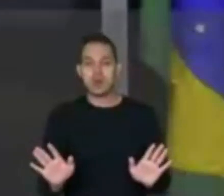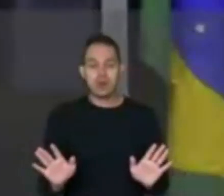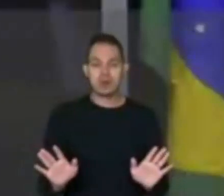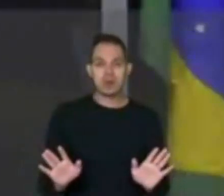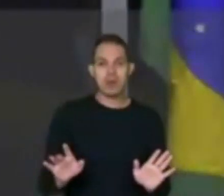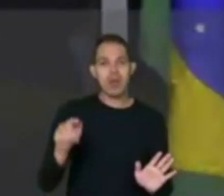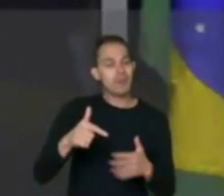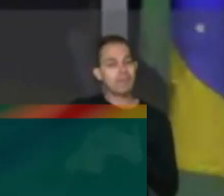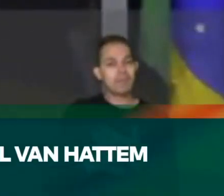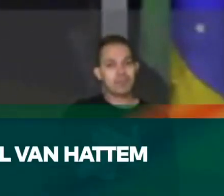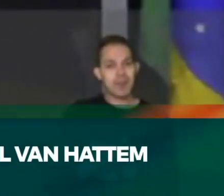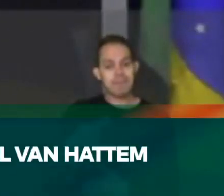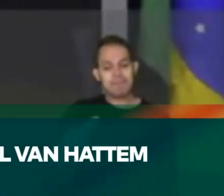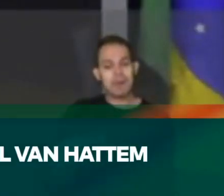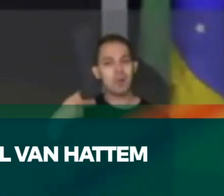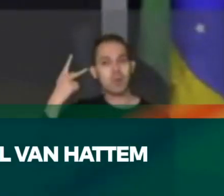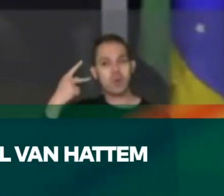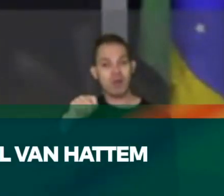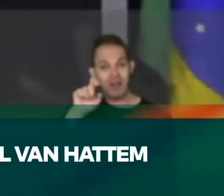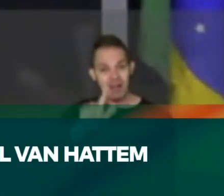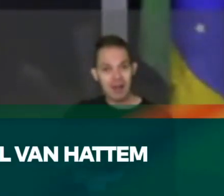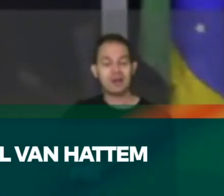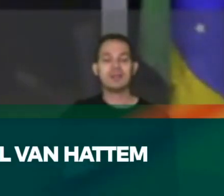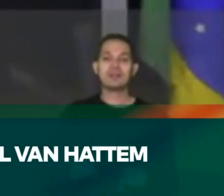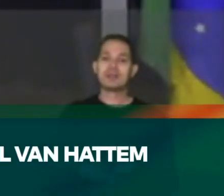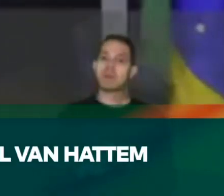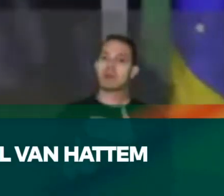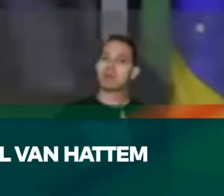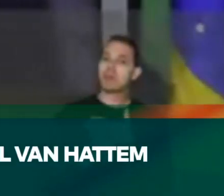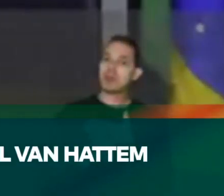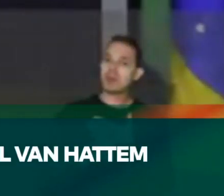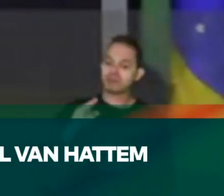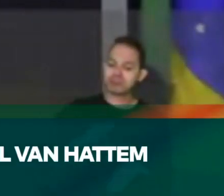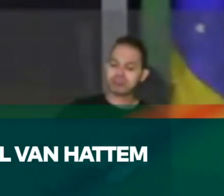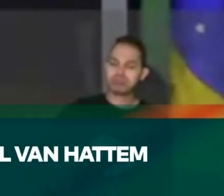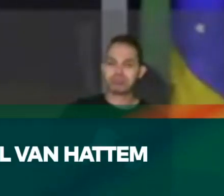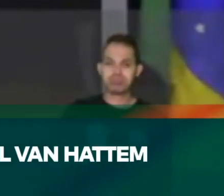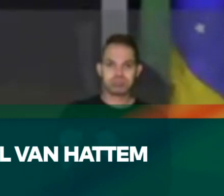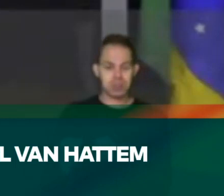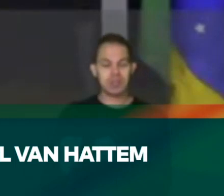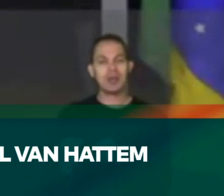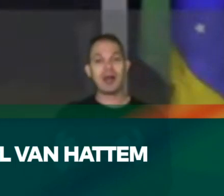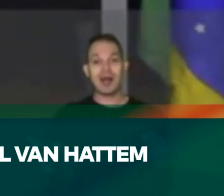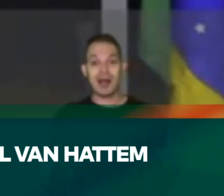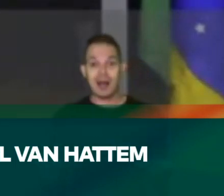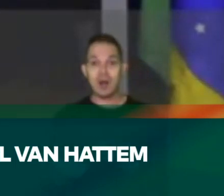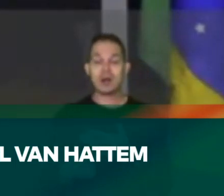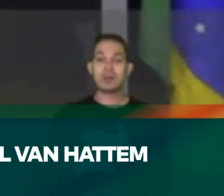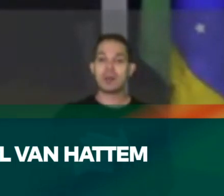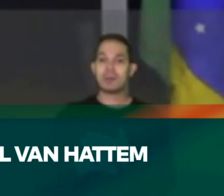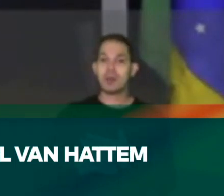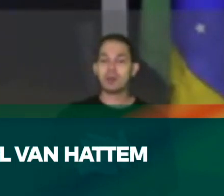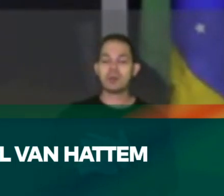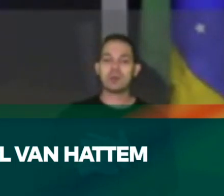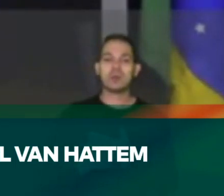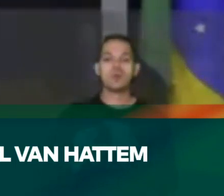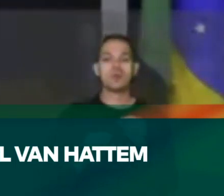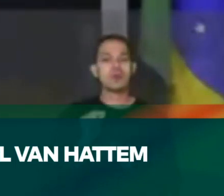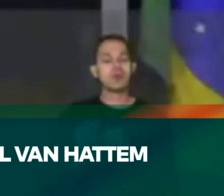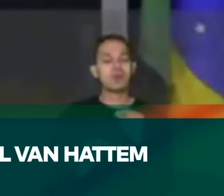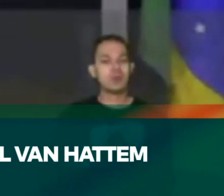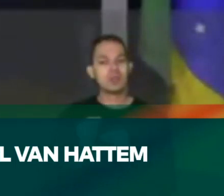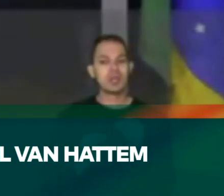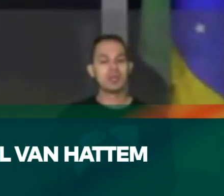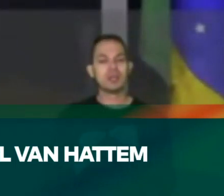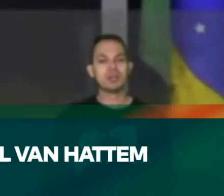papel como parlamentar, este é o nosso papel como membro de um poder, e agora é nosso papel, para concluir, presidente, é colocar